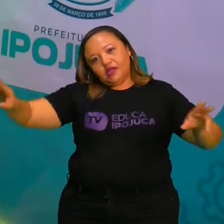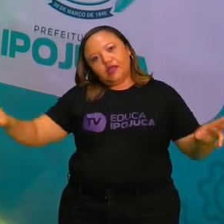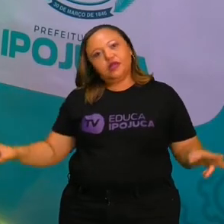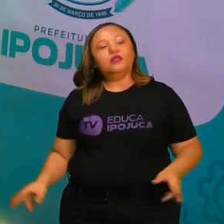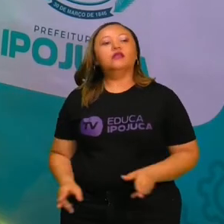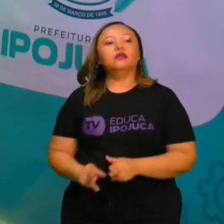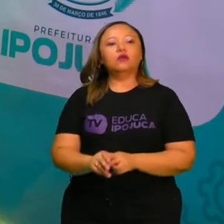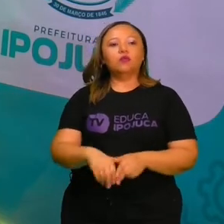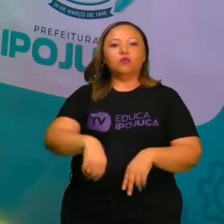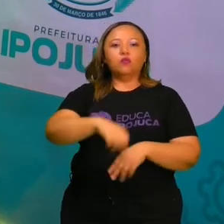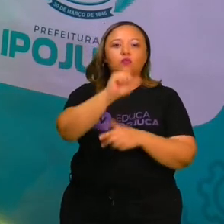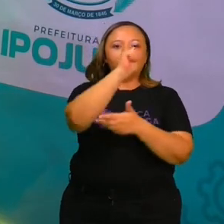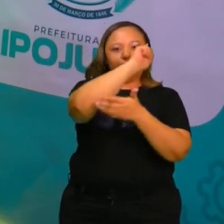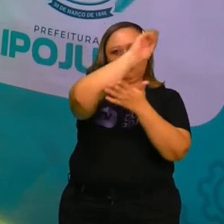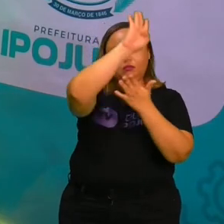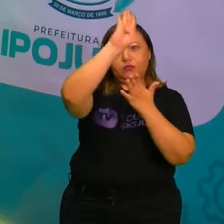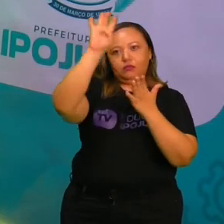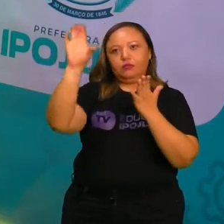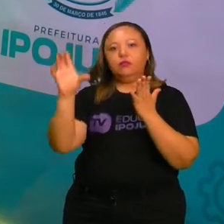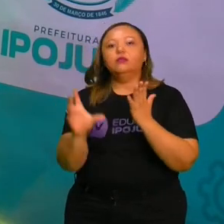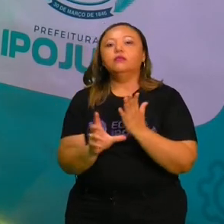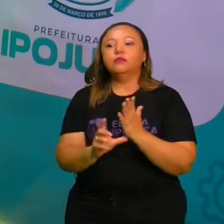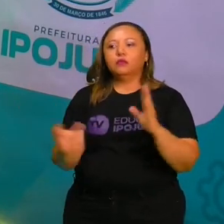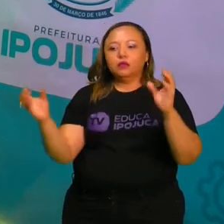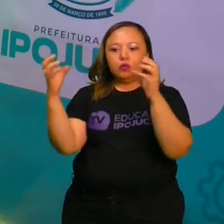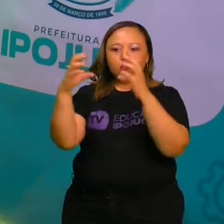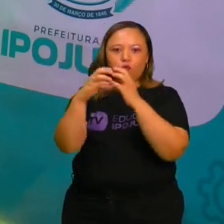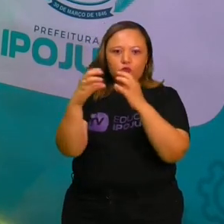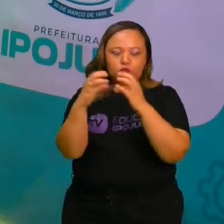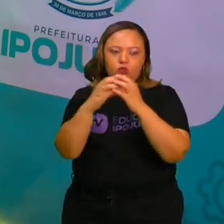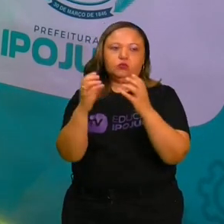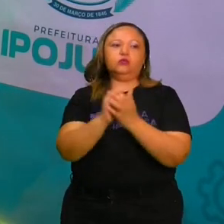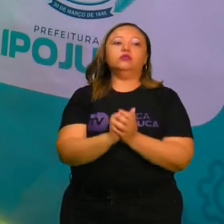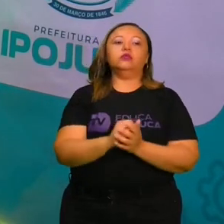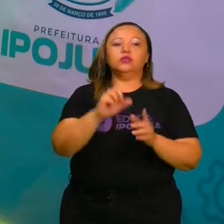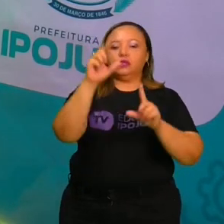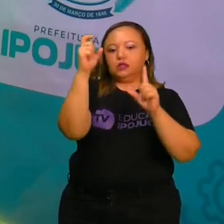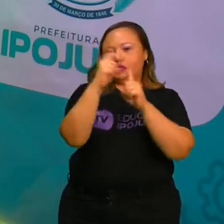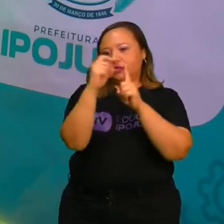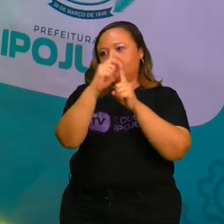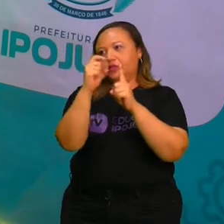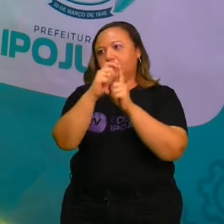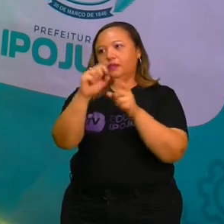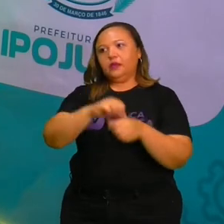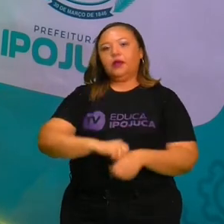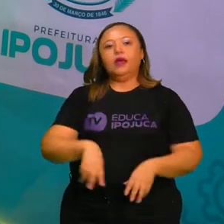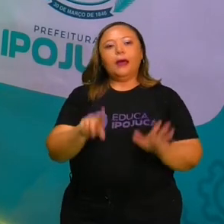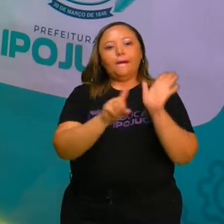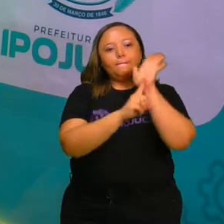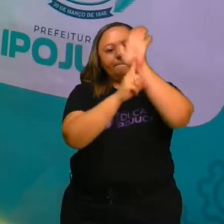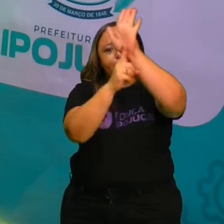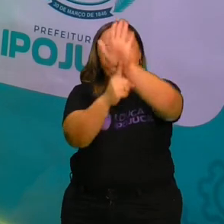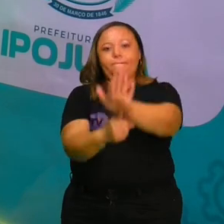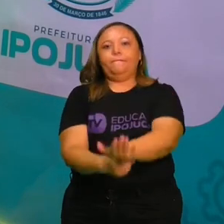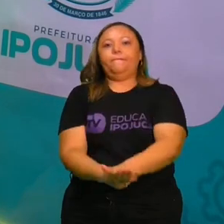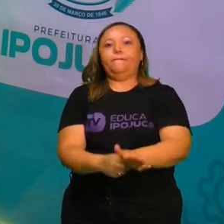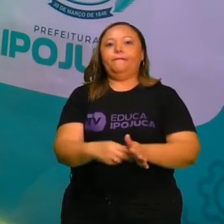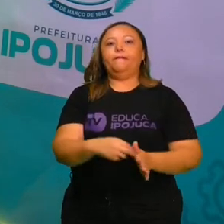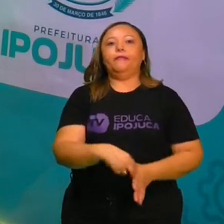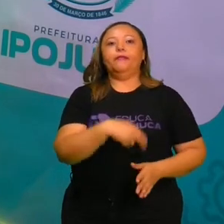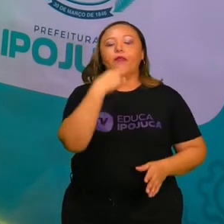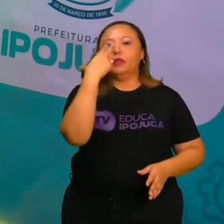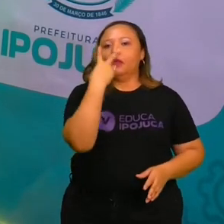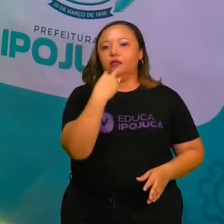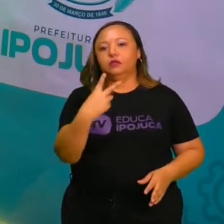de letras usado para apresentar os idiomas. Na forma escrita e